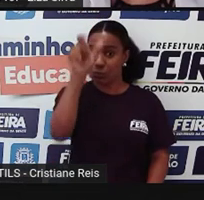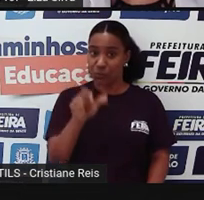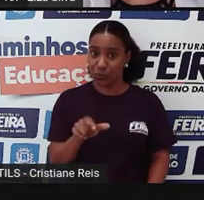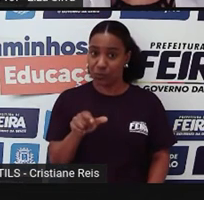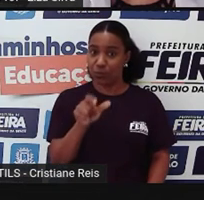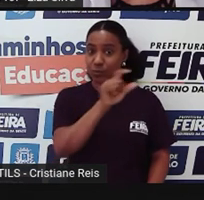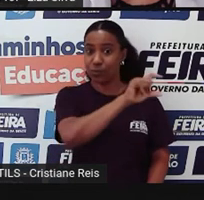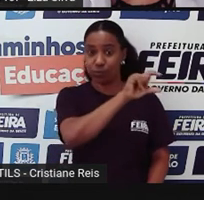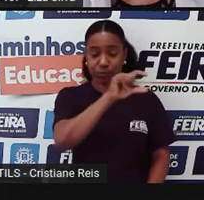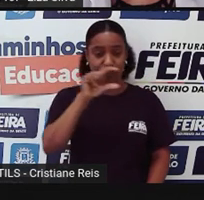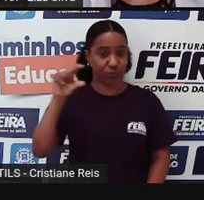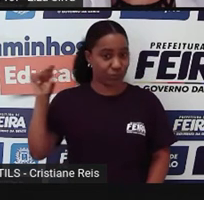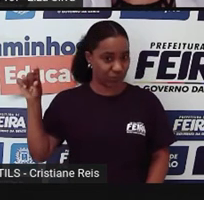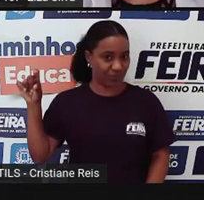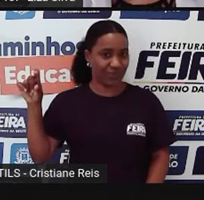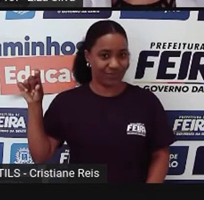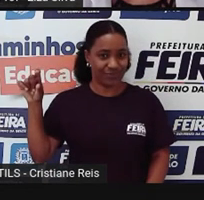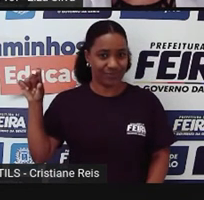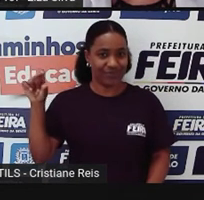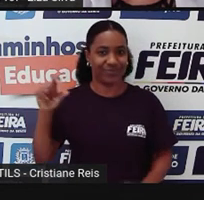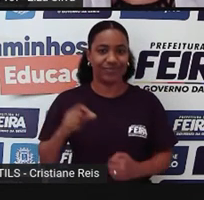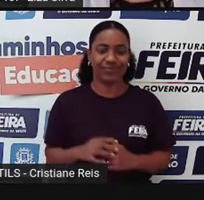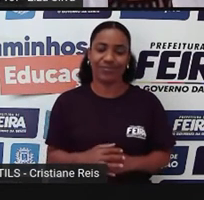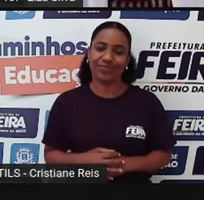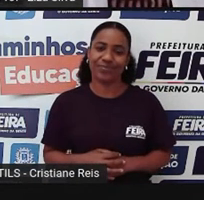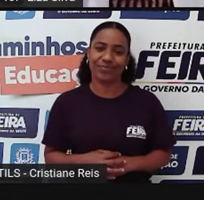e na posição vertical